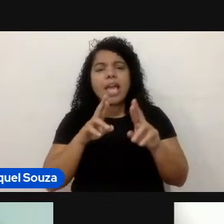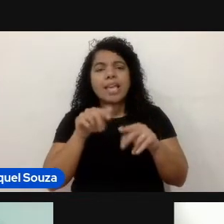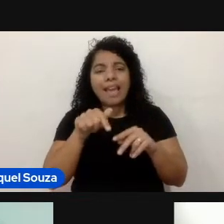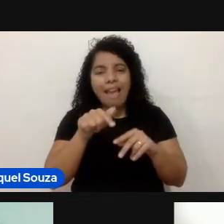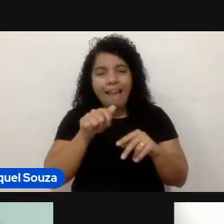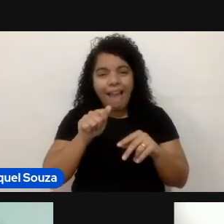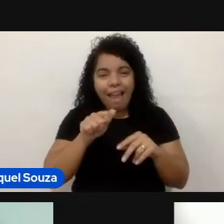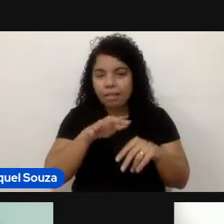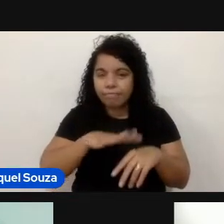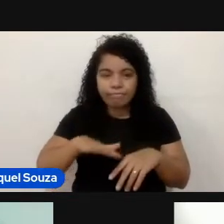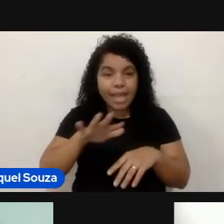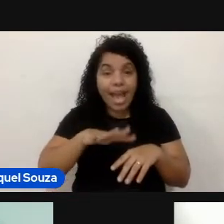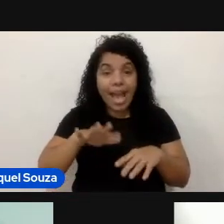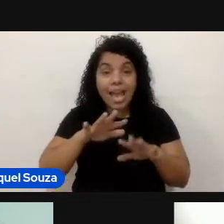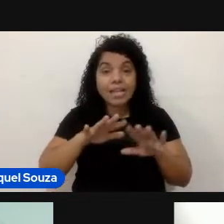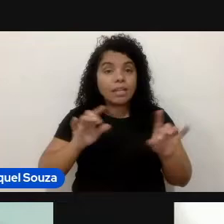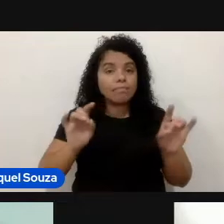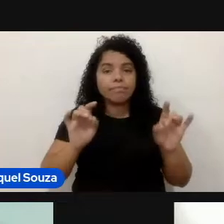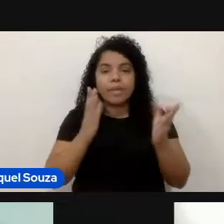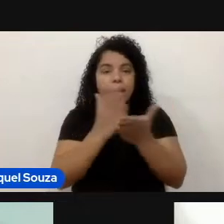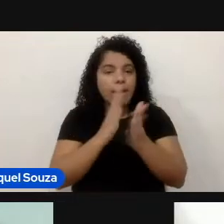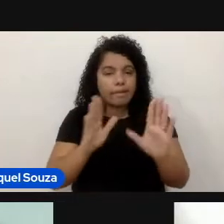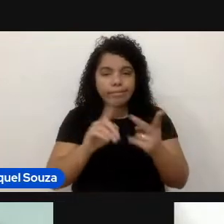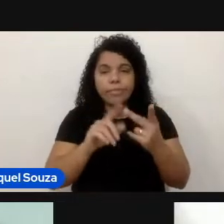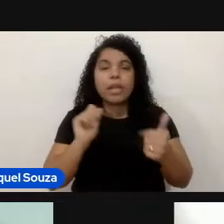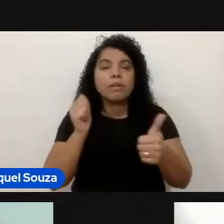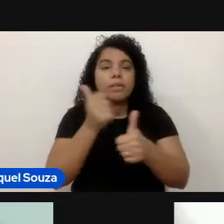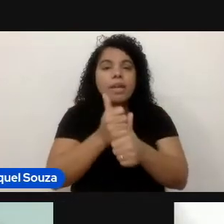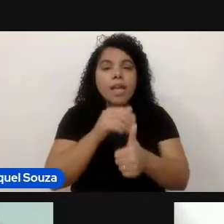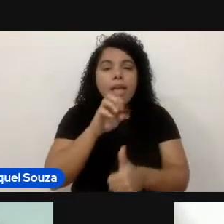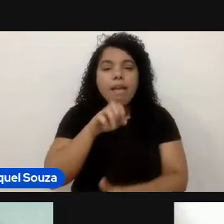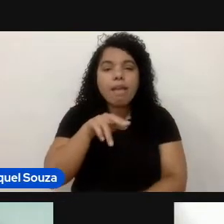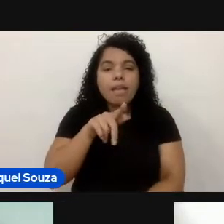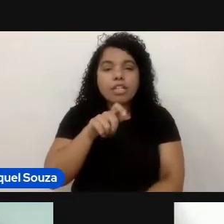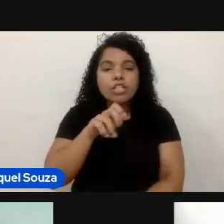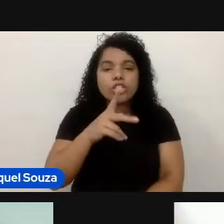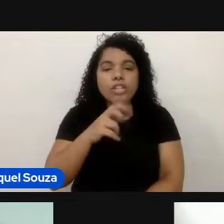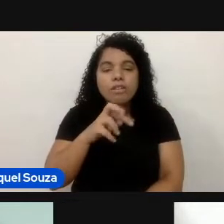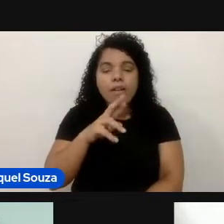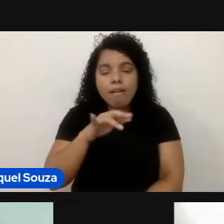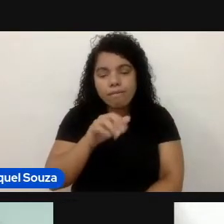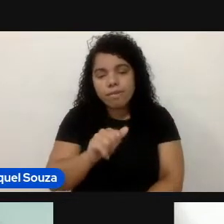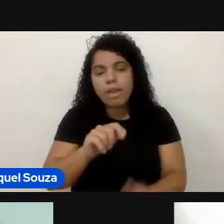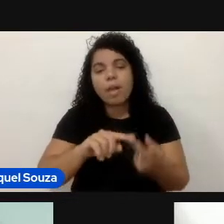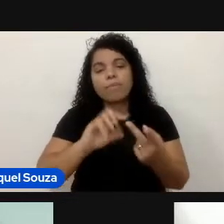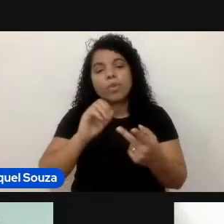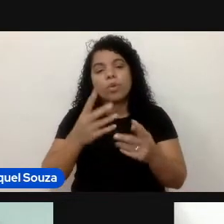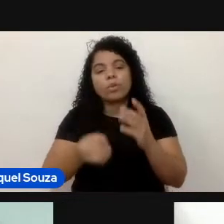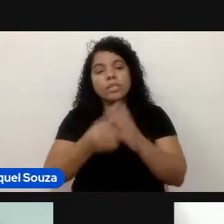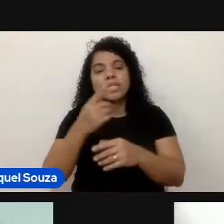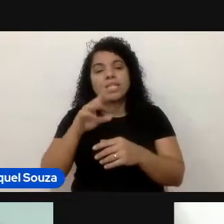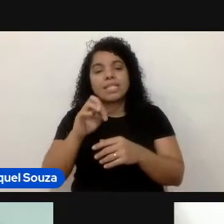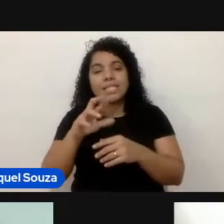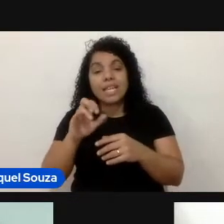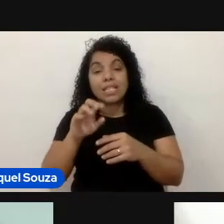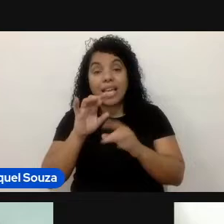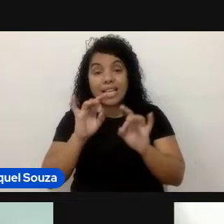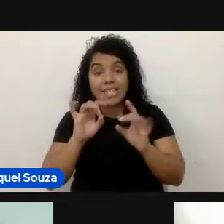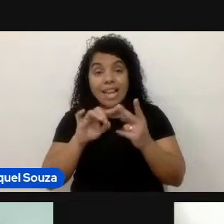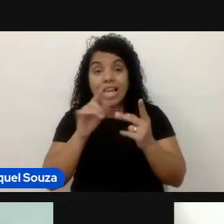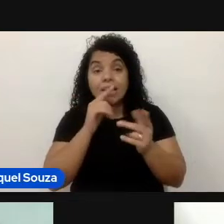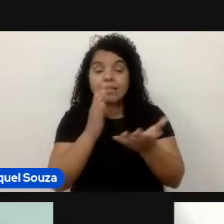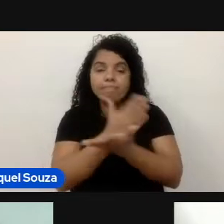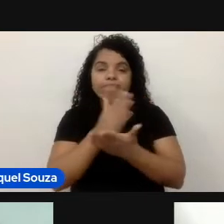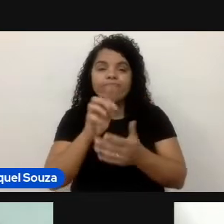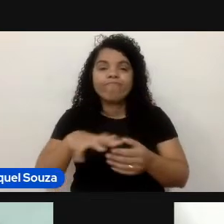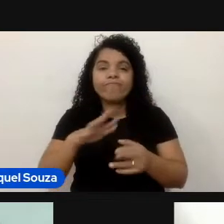transformar tudo num momento de engenharia e criar alguns centros de excelência ou algumas nomenclaturas diferentes, que são áreas que trabalham